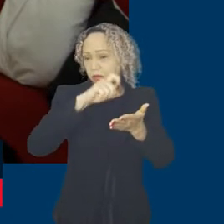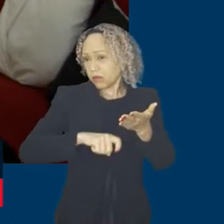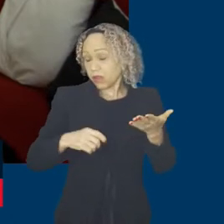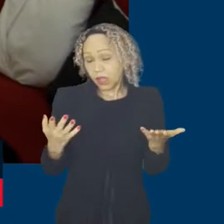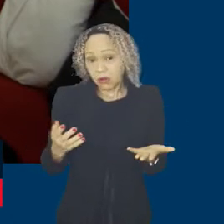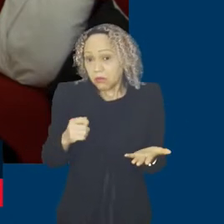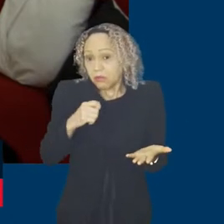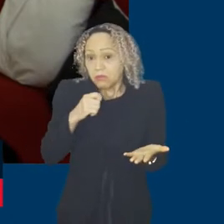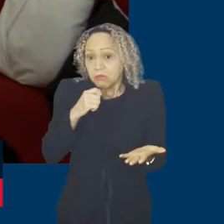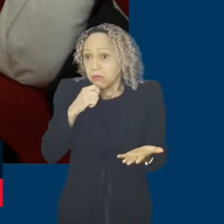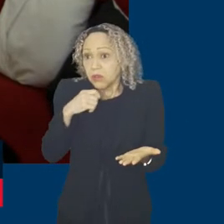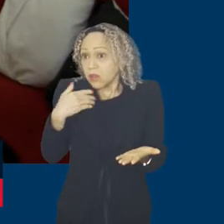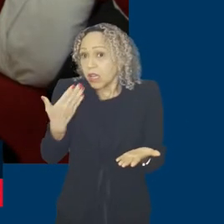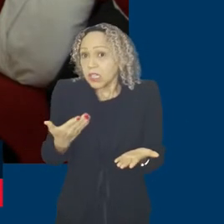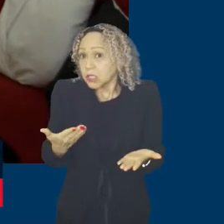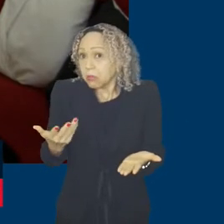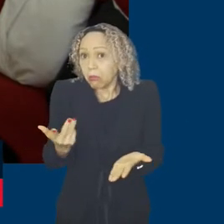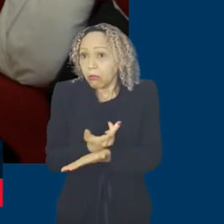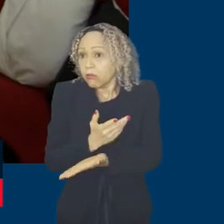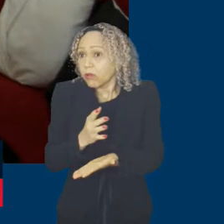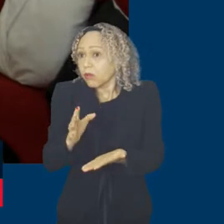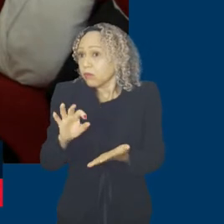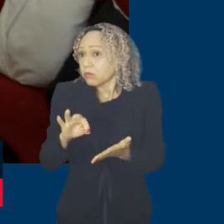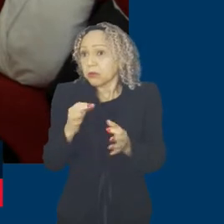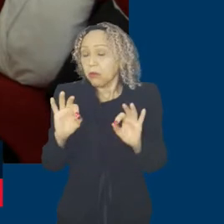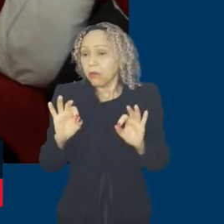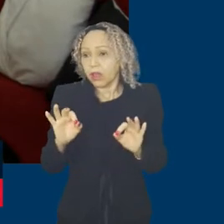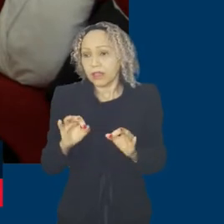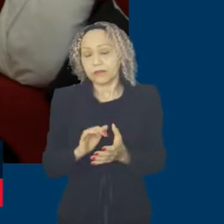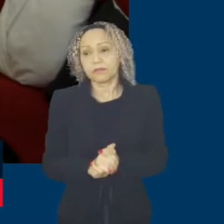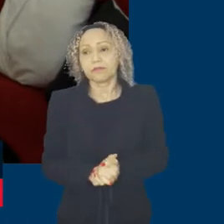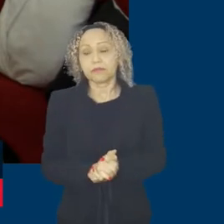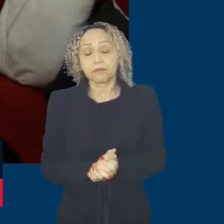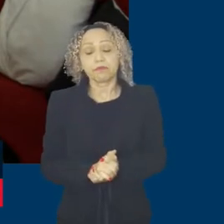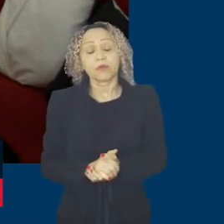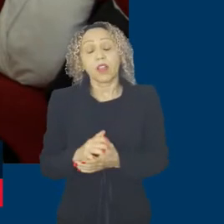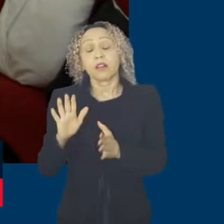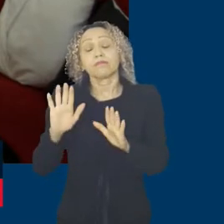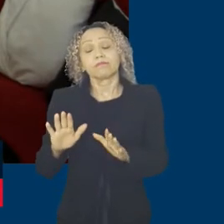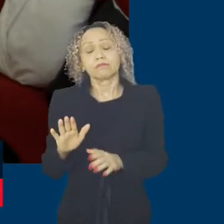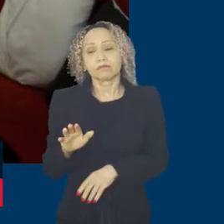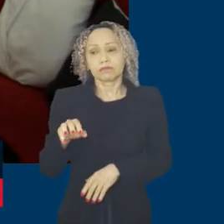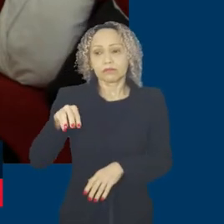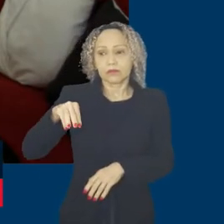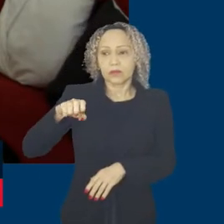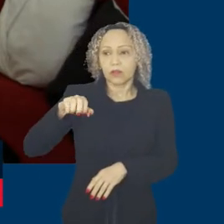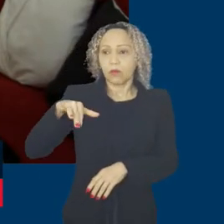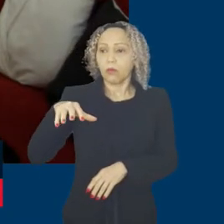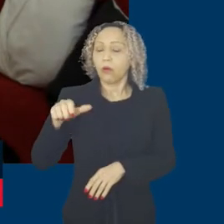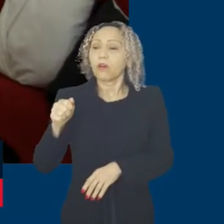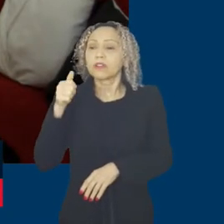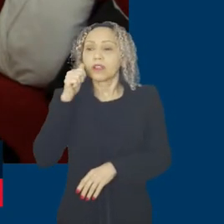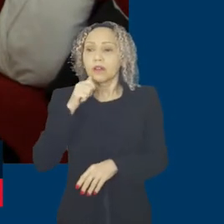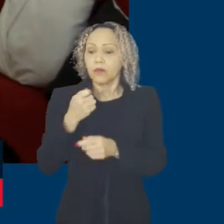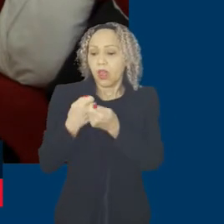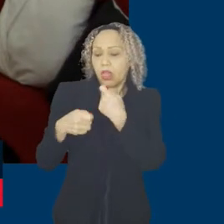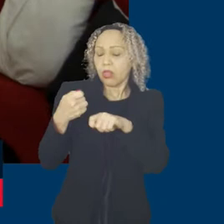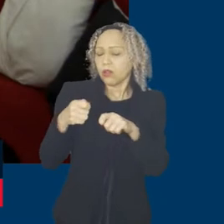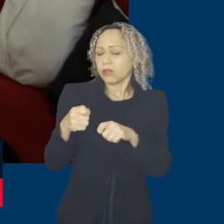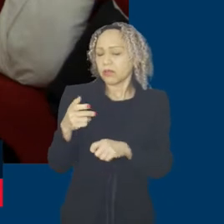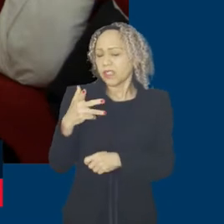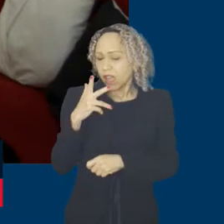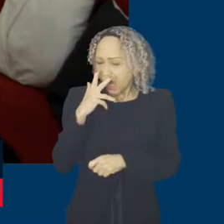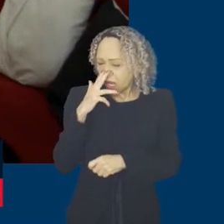fundamental, com todo o respeito que eu tenho aos nossos estudantes, né? Não é à toa que a economista Mônica De Bolle considerou o comunicado do Copom muito